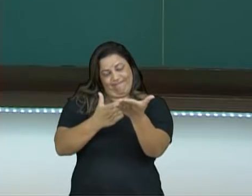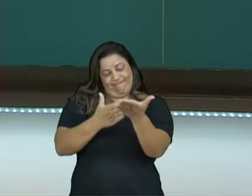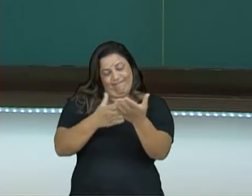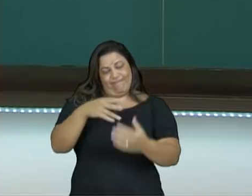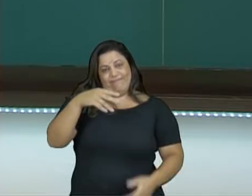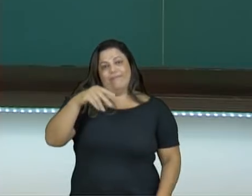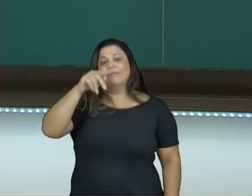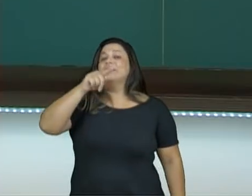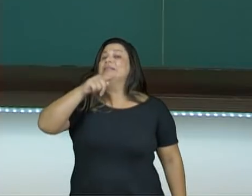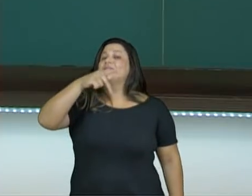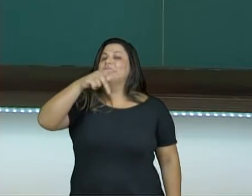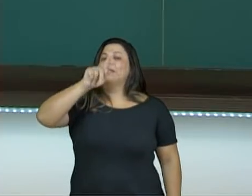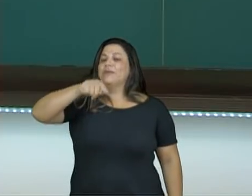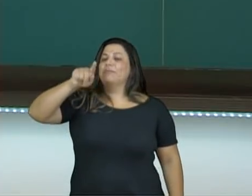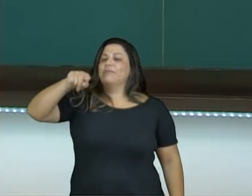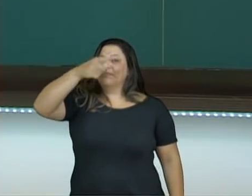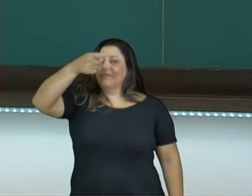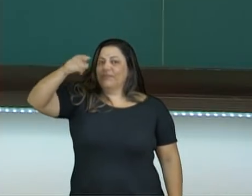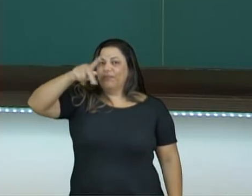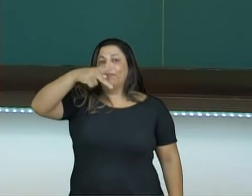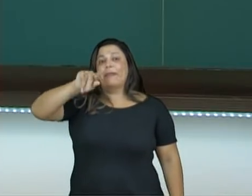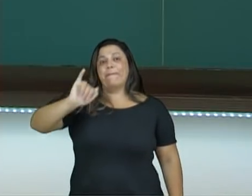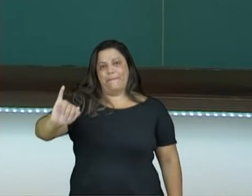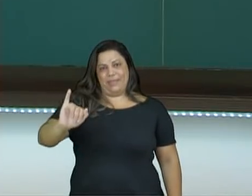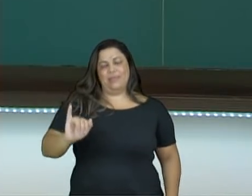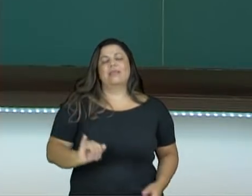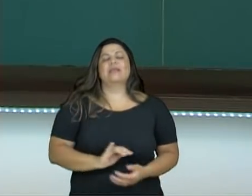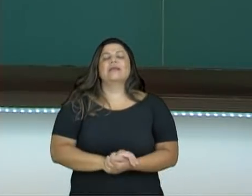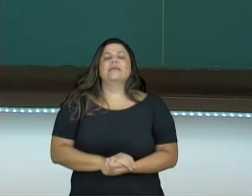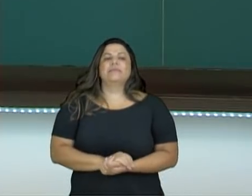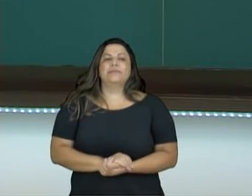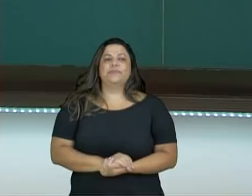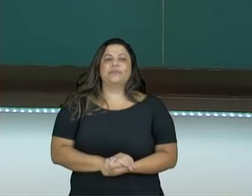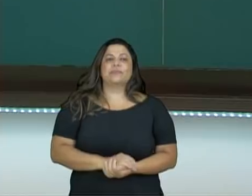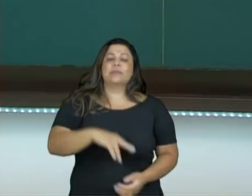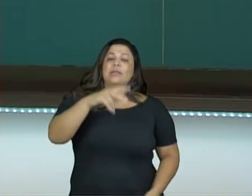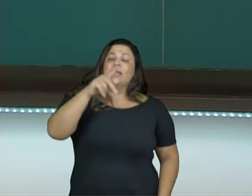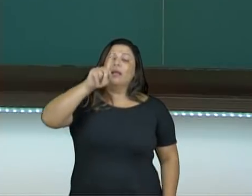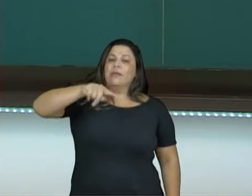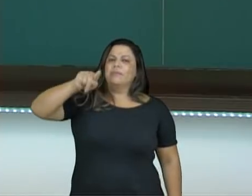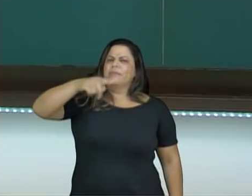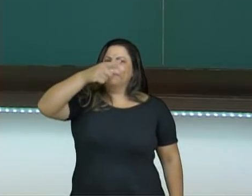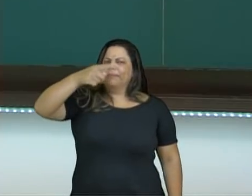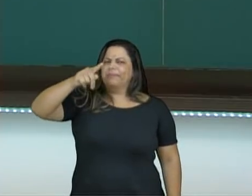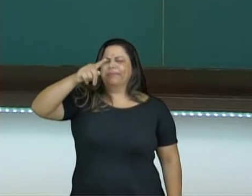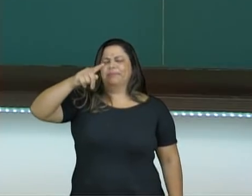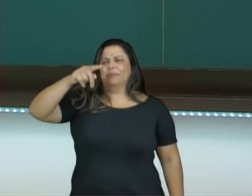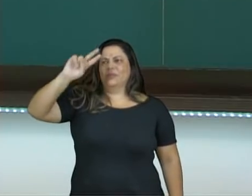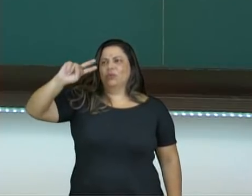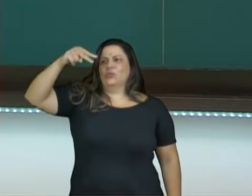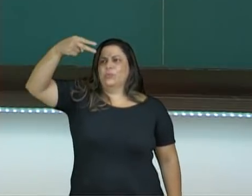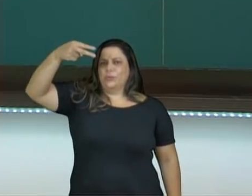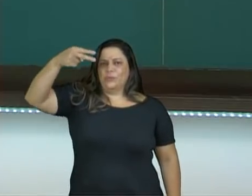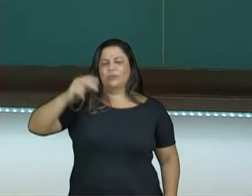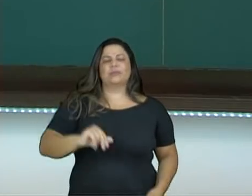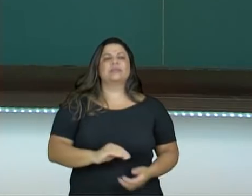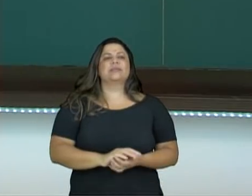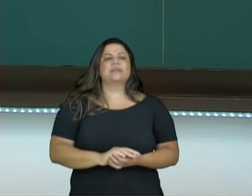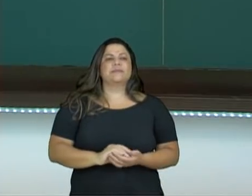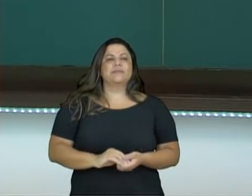π. 90 graus equivale a π sobre 2, e o ângulo de 270 graus equivale